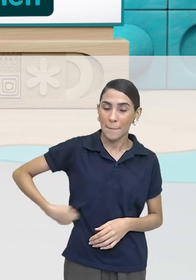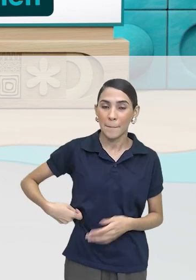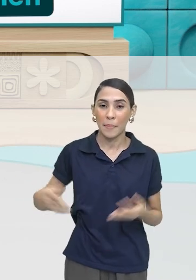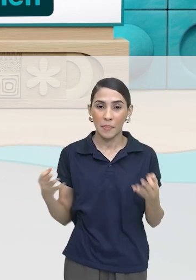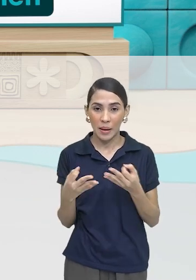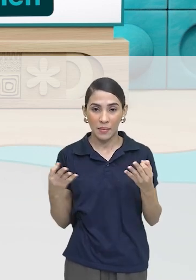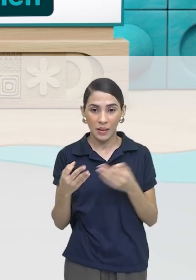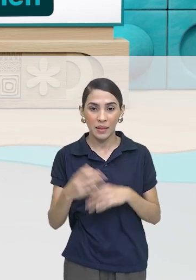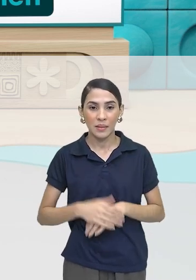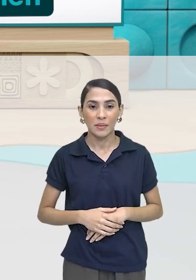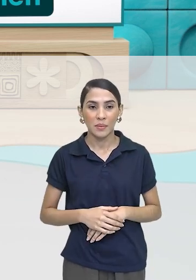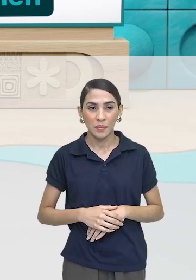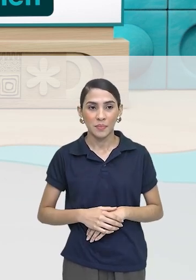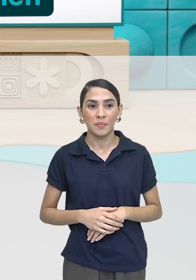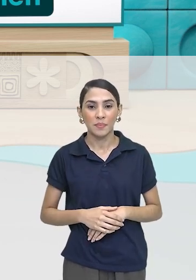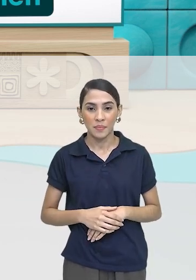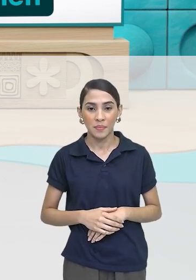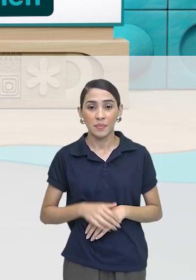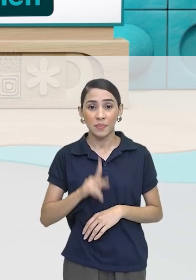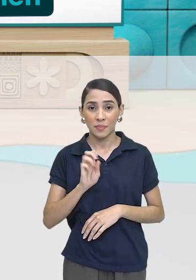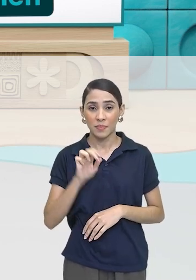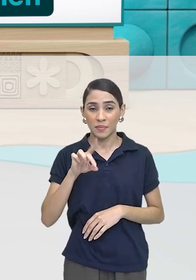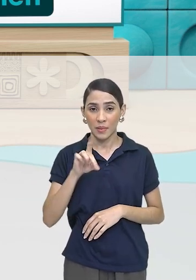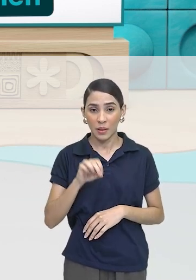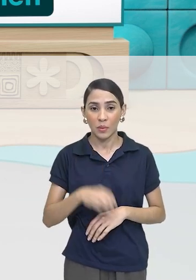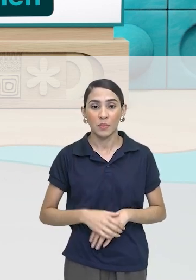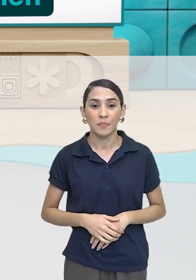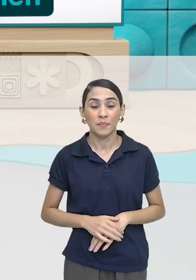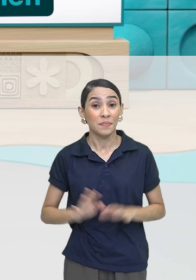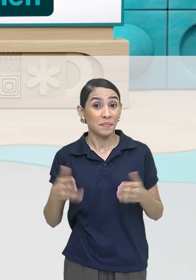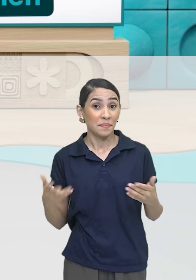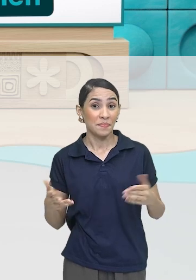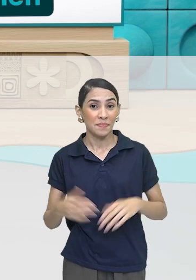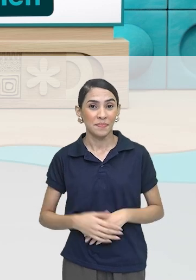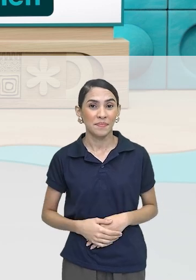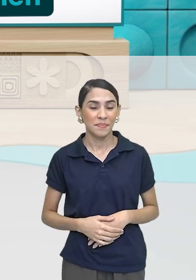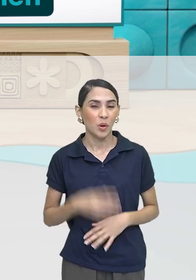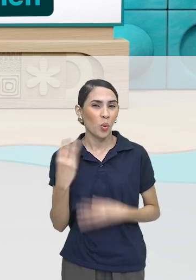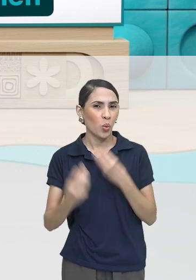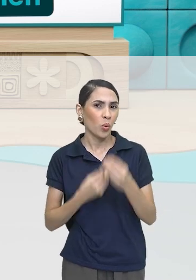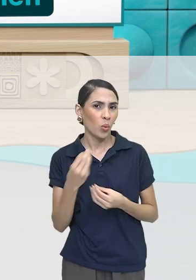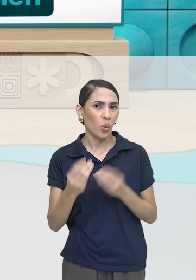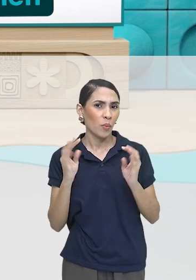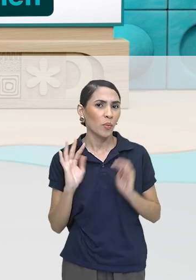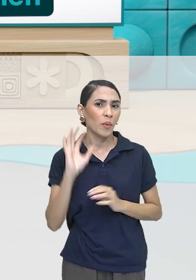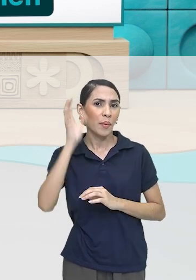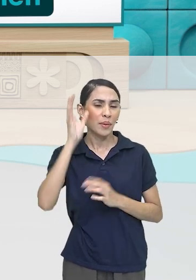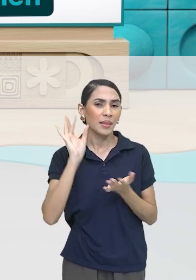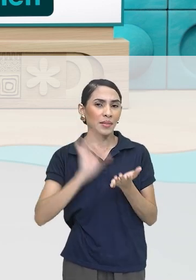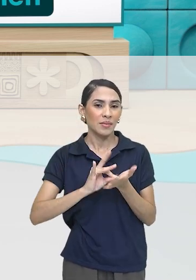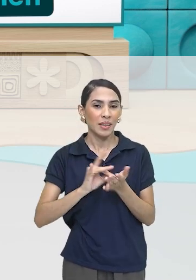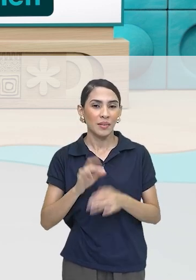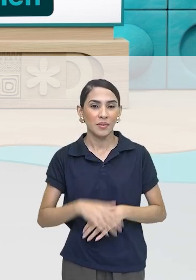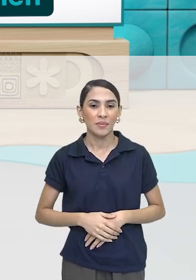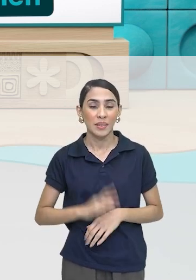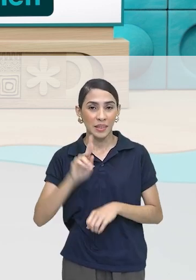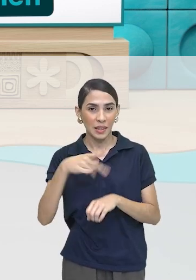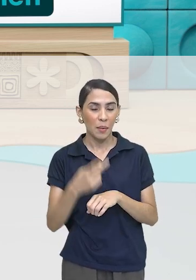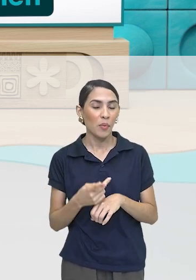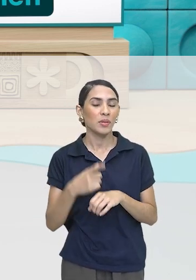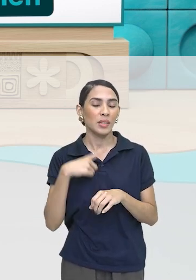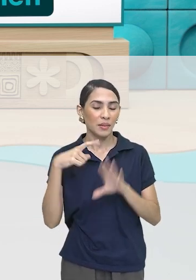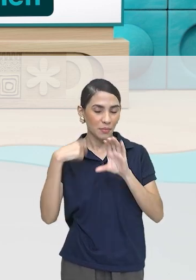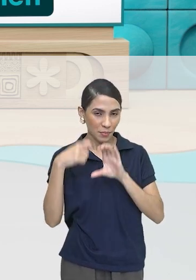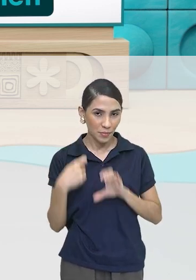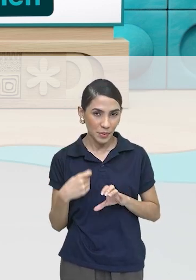perfeitos dentro do Kendo. E aí? Como será que tudo isso acontece, não é mesmo? Daqui a pouquinho vocês vão